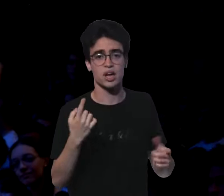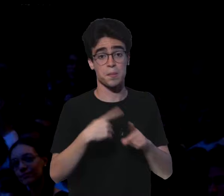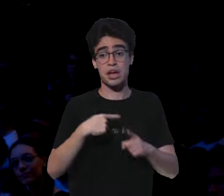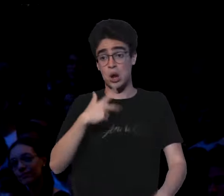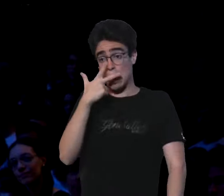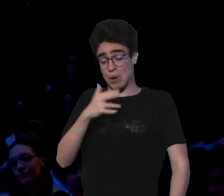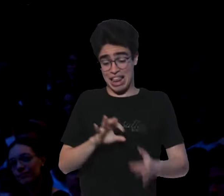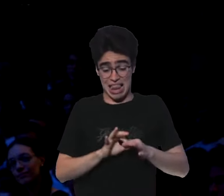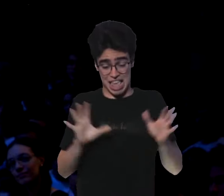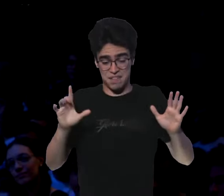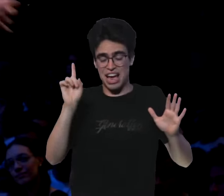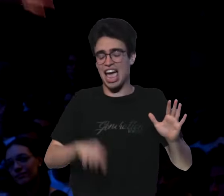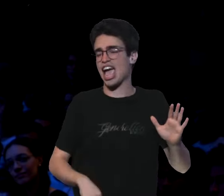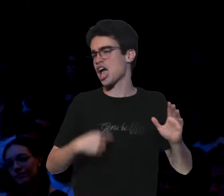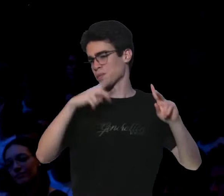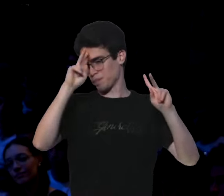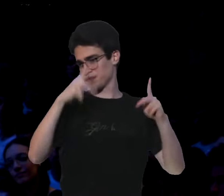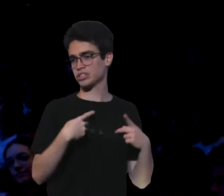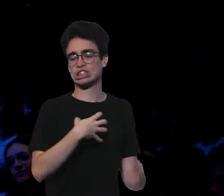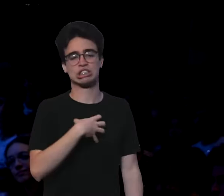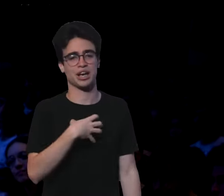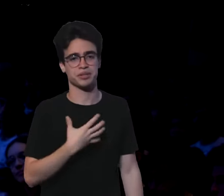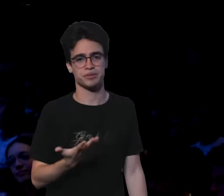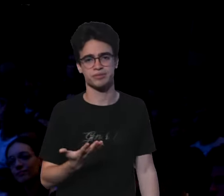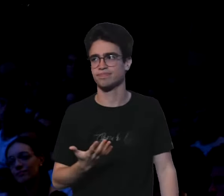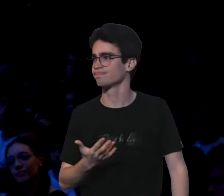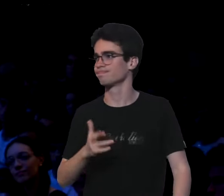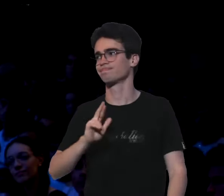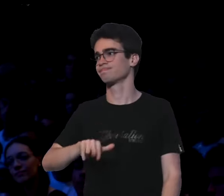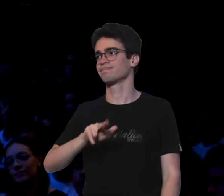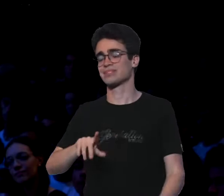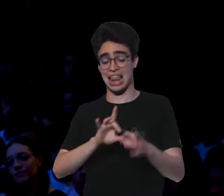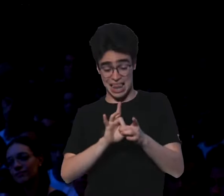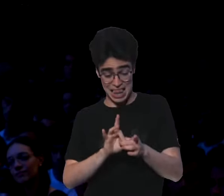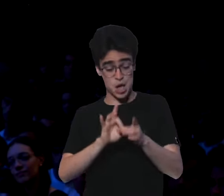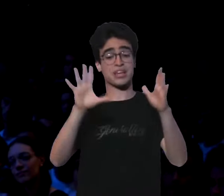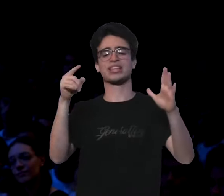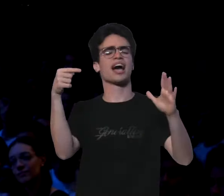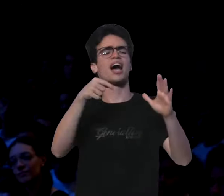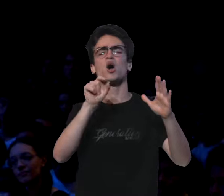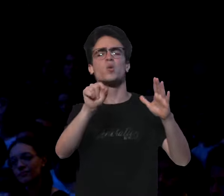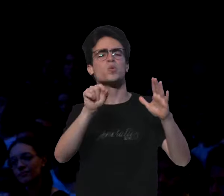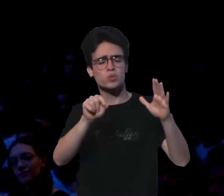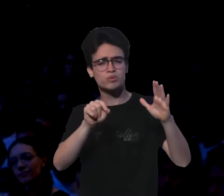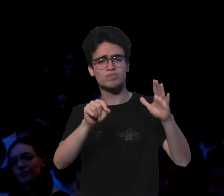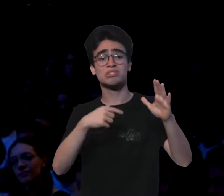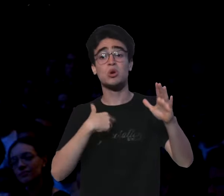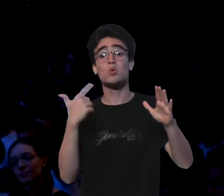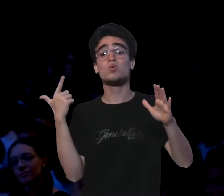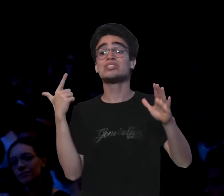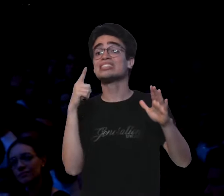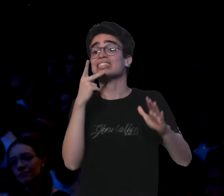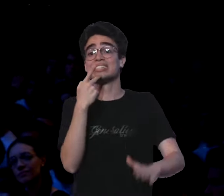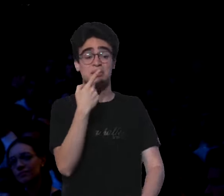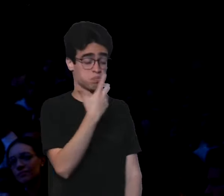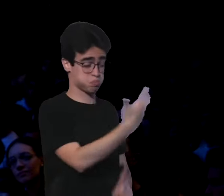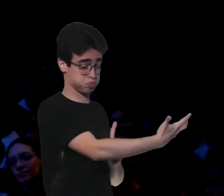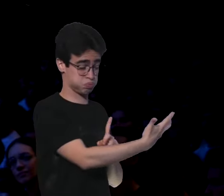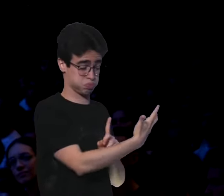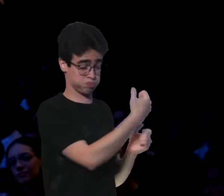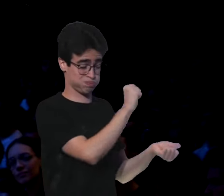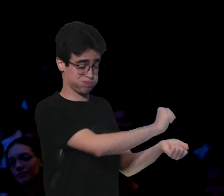liberdade é fazer tudo do jeito que a gente quiser. Só que liberdade é conseguir dizer não para aquilo que